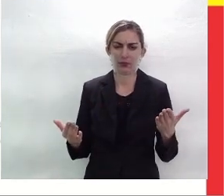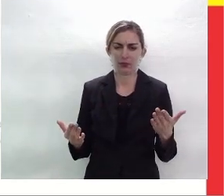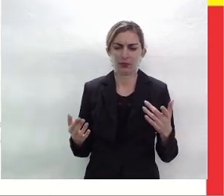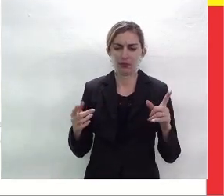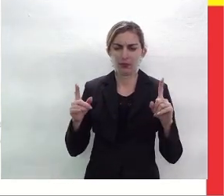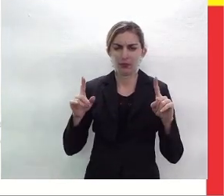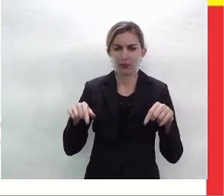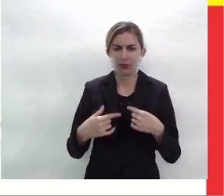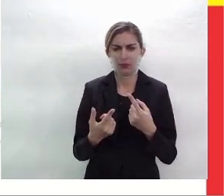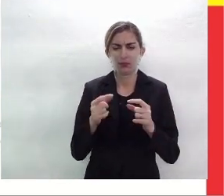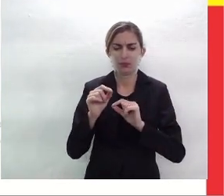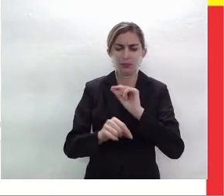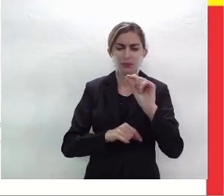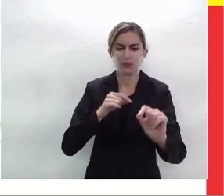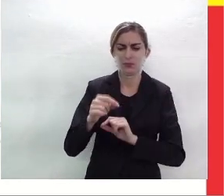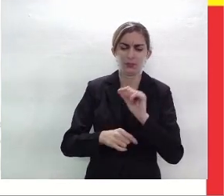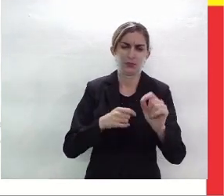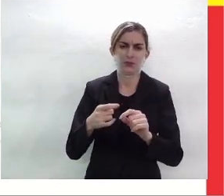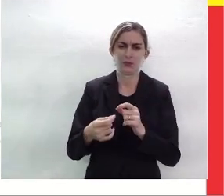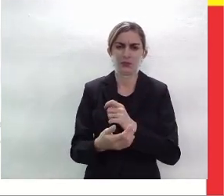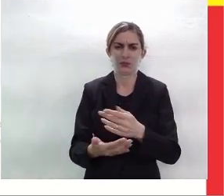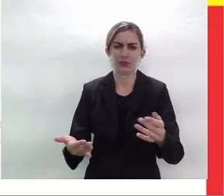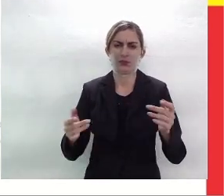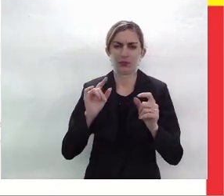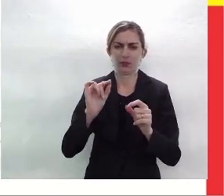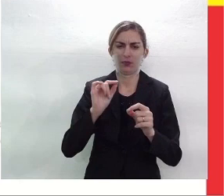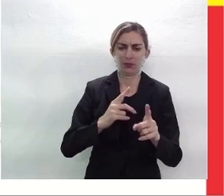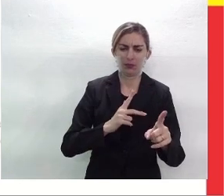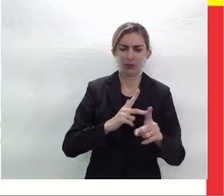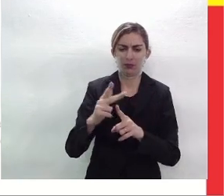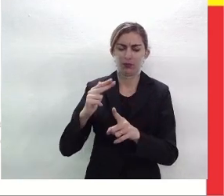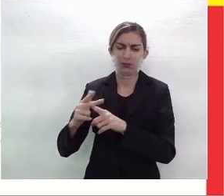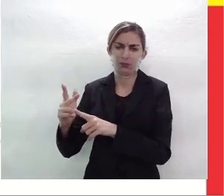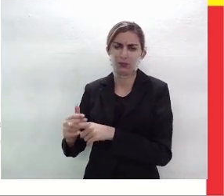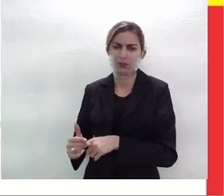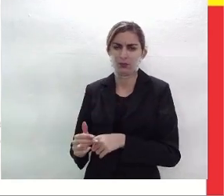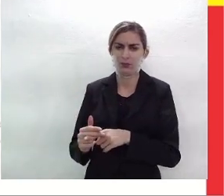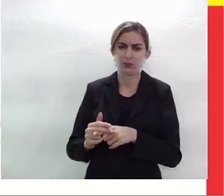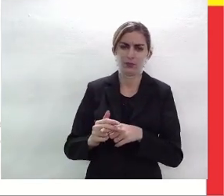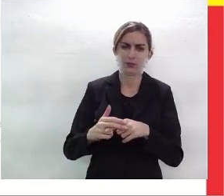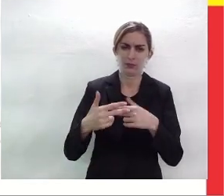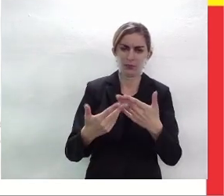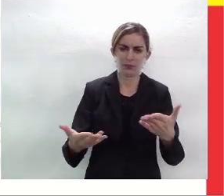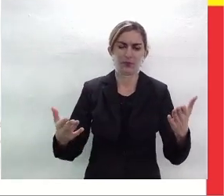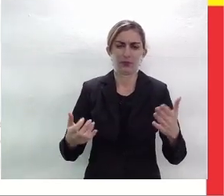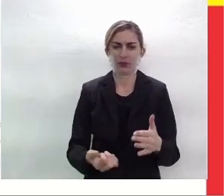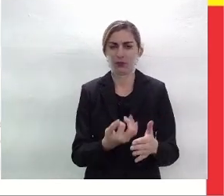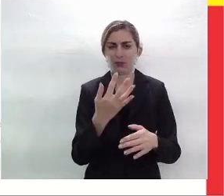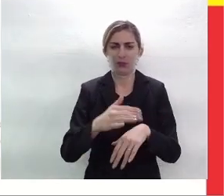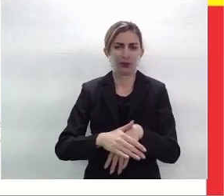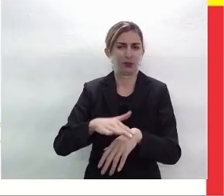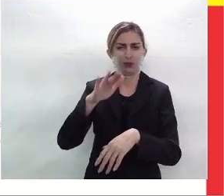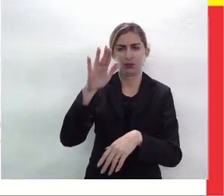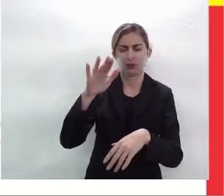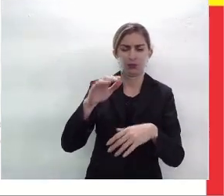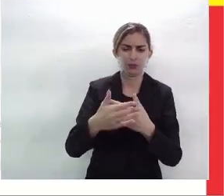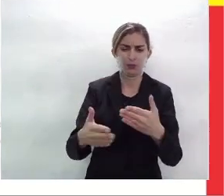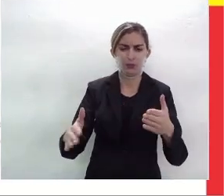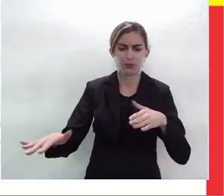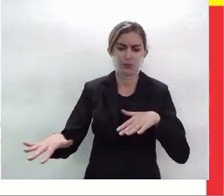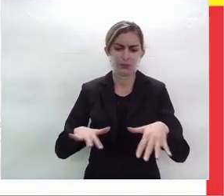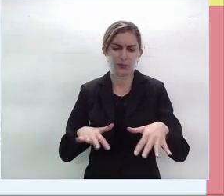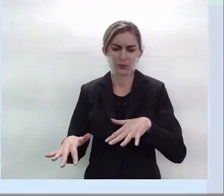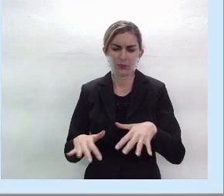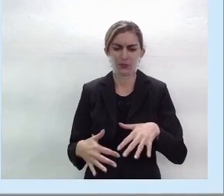aí o que vai ser levado em consideração, quem vai vencer, é a limpeza, né? Quanto mais fluido